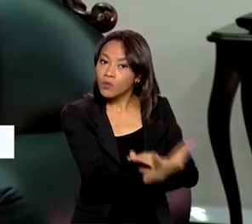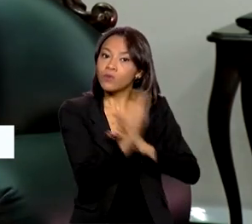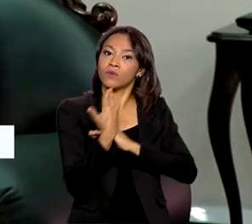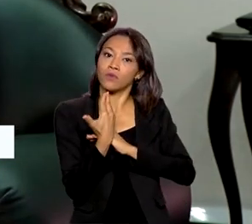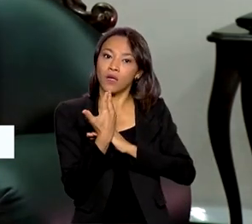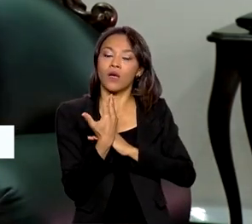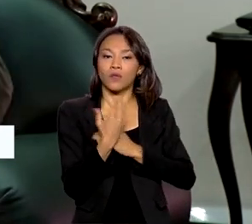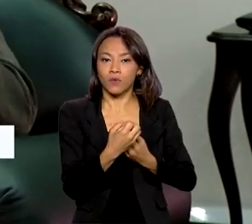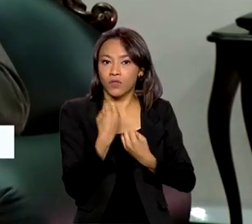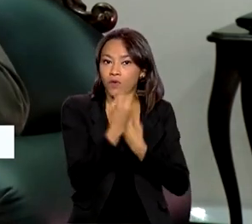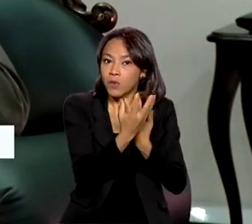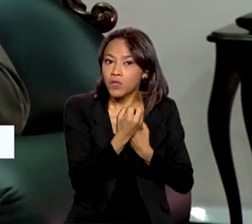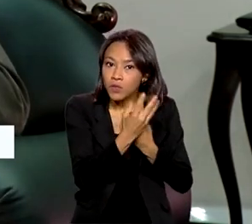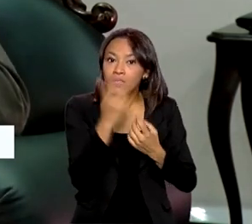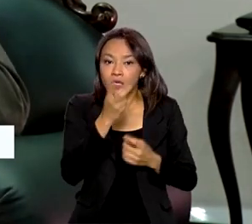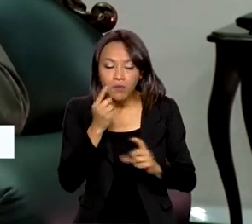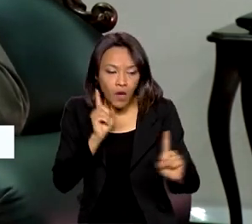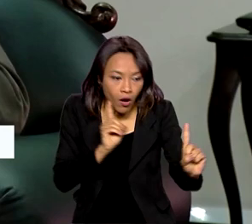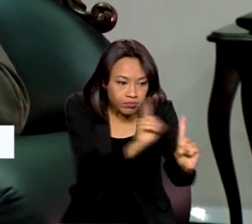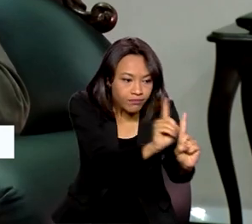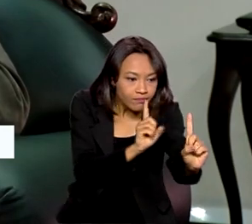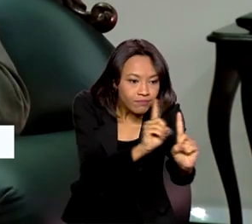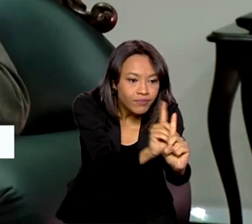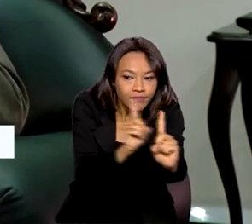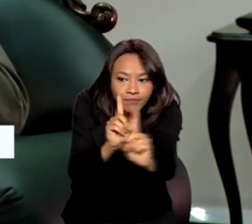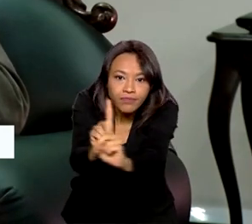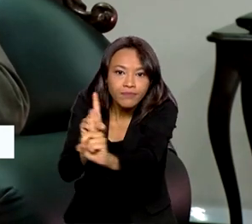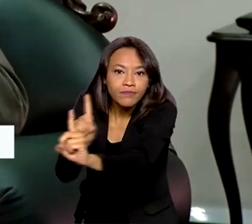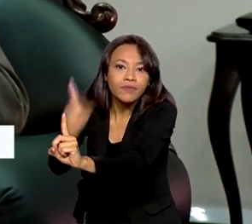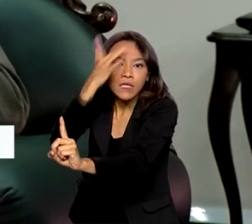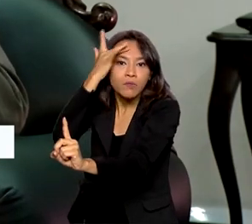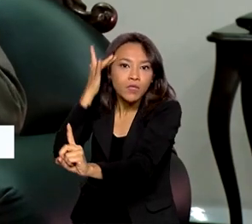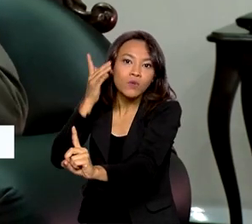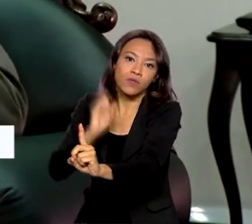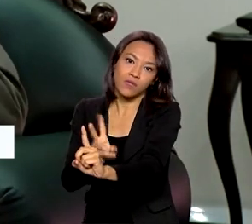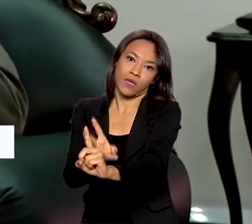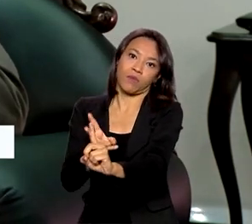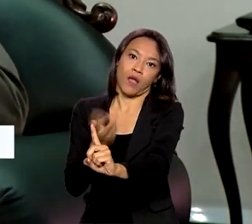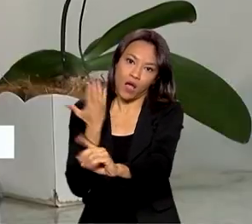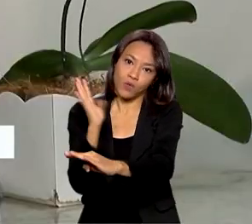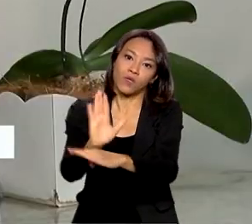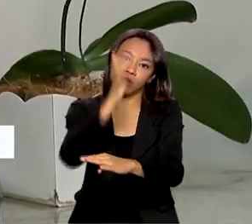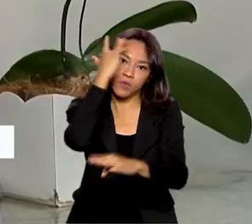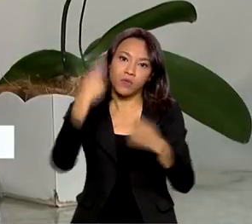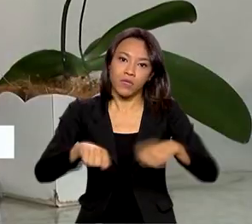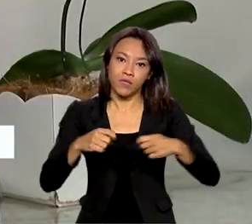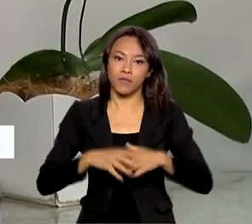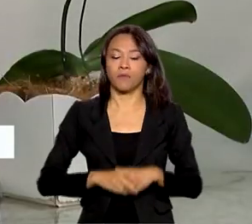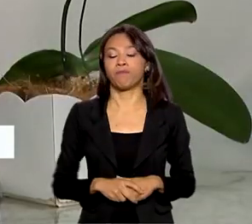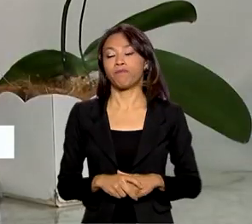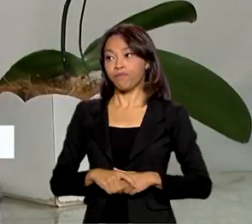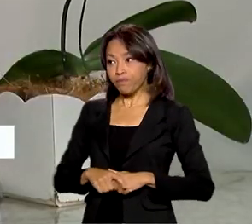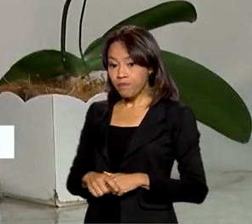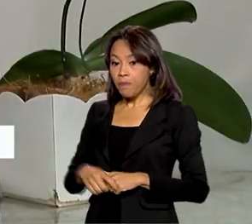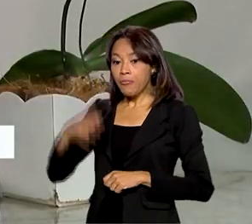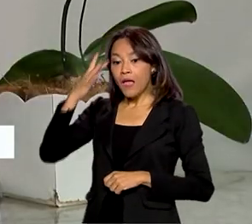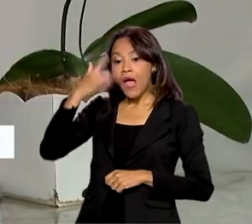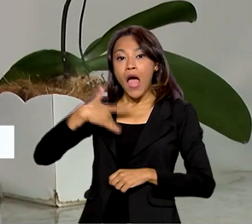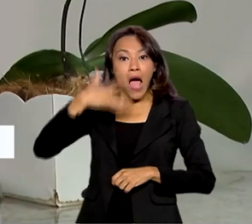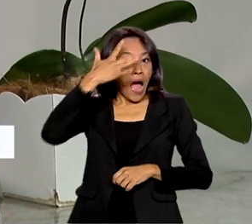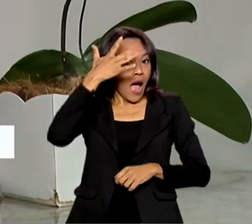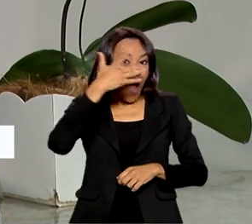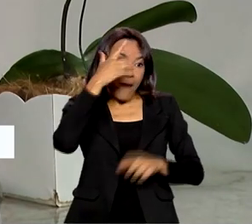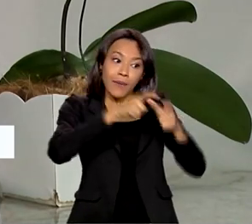chegando se aproximando do cidadão ajudando realmente as pessoas que precisam muita gente não sabe mais o